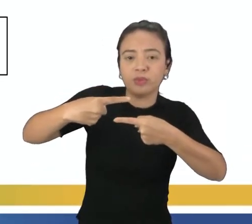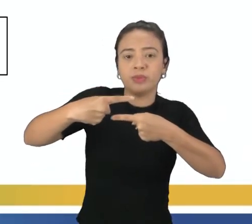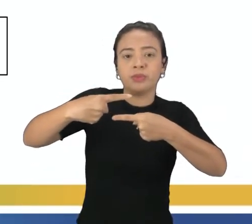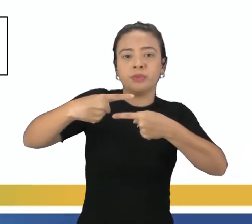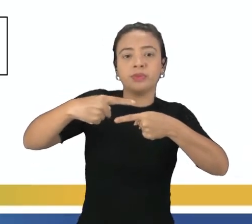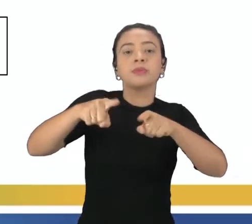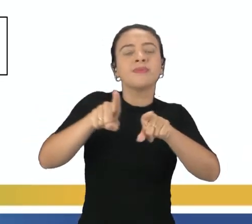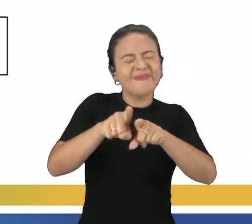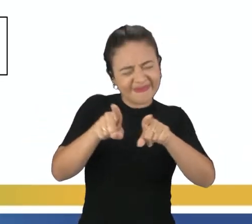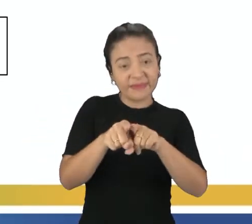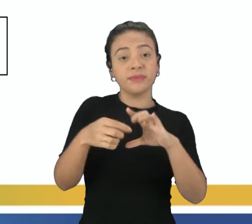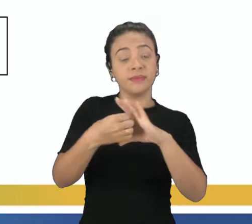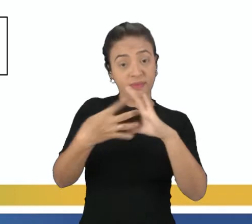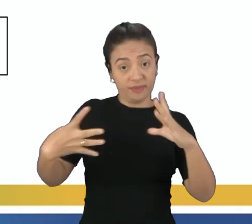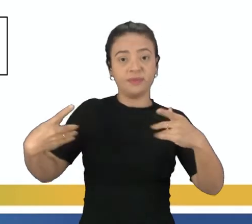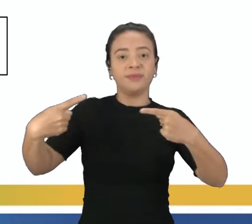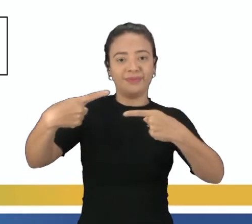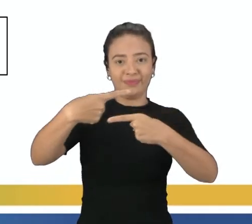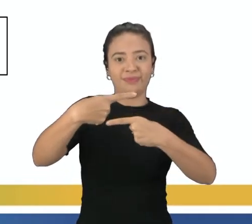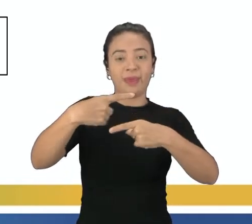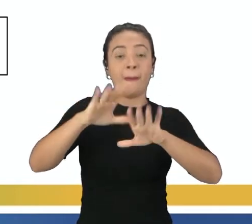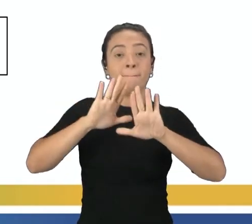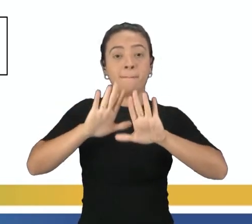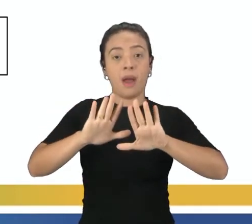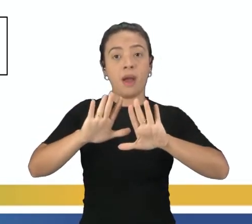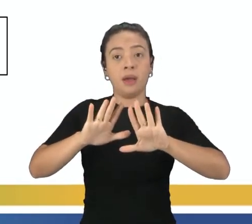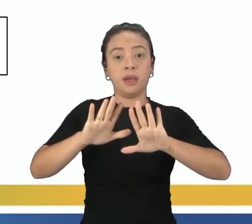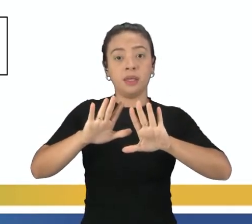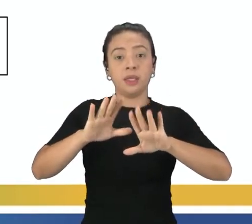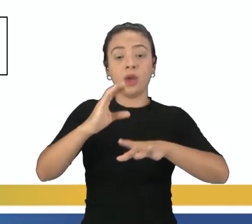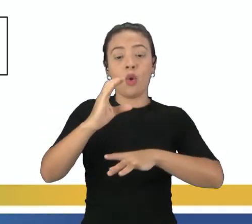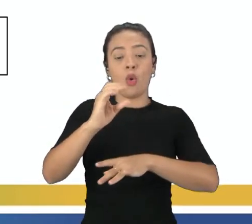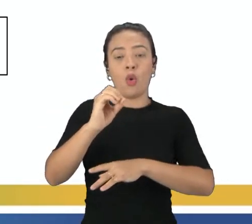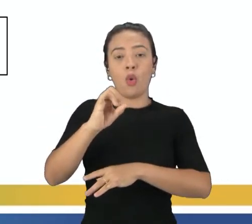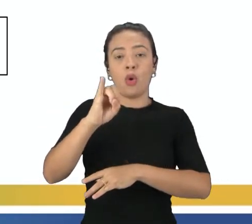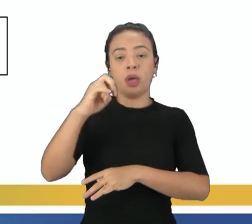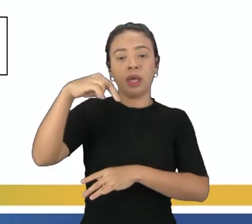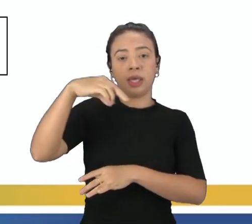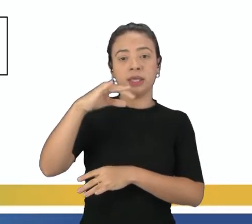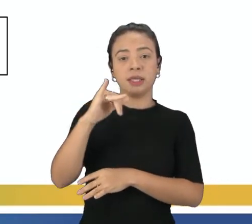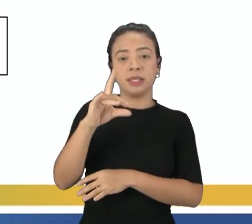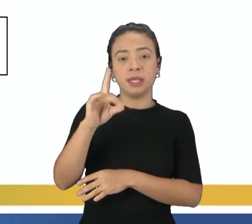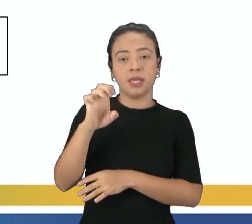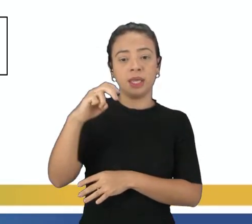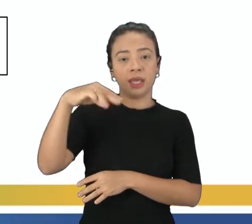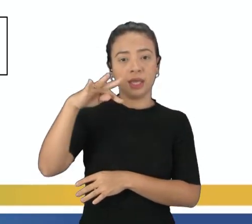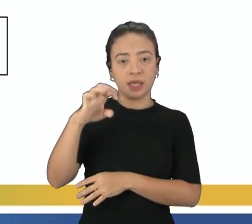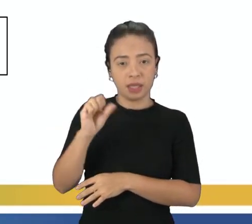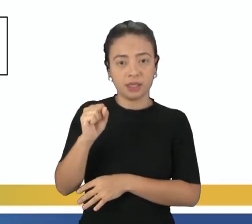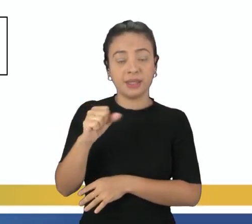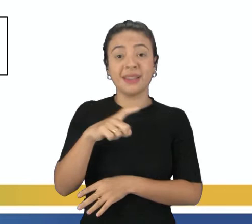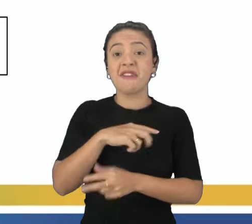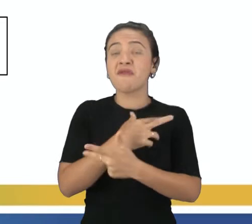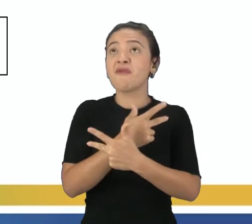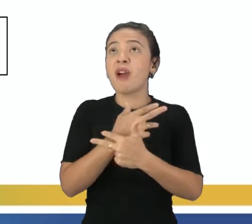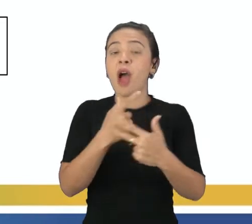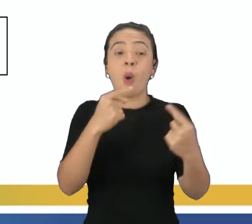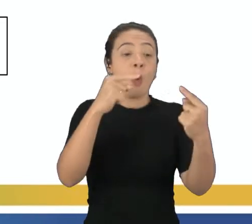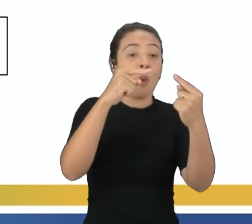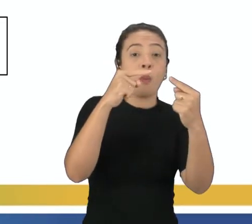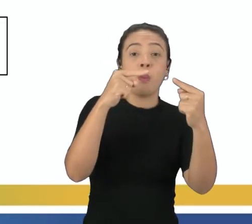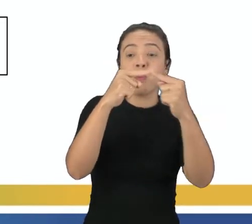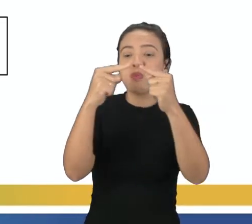Elas também são classificadas como paralelas, mas paralelas coincidentes, ou seja, elas possuem infinitos pontos em